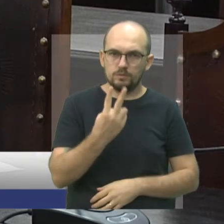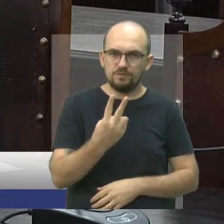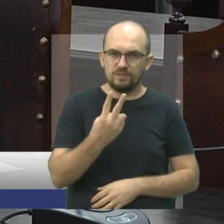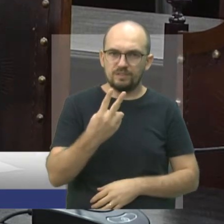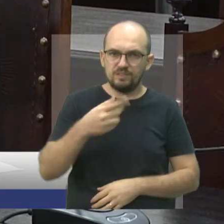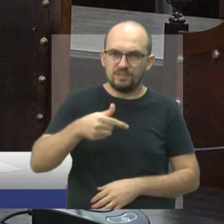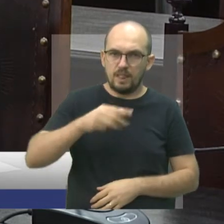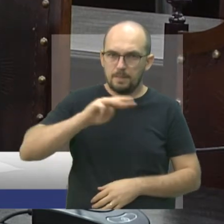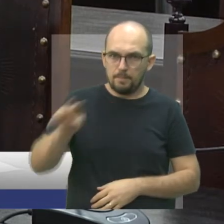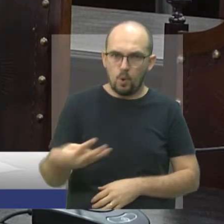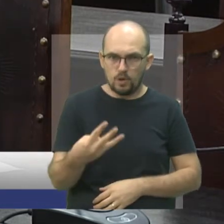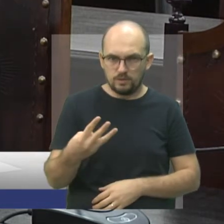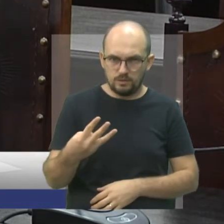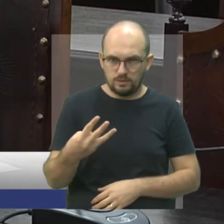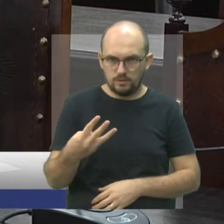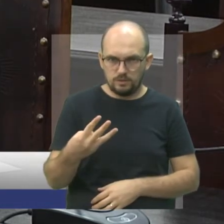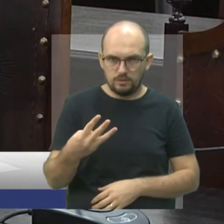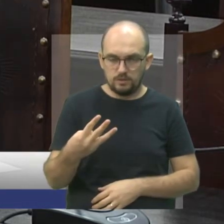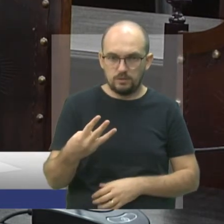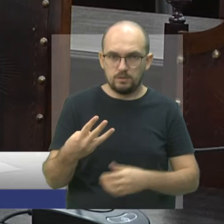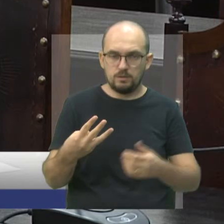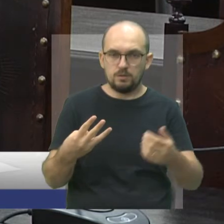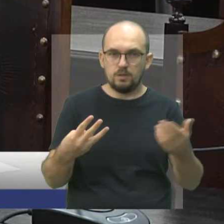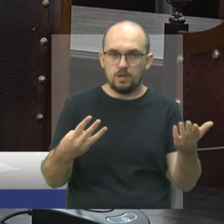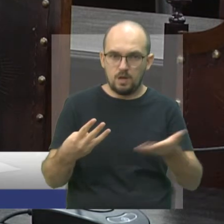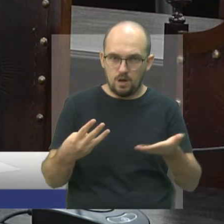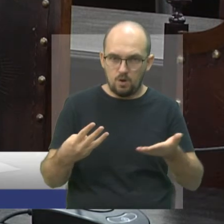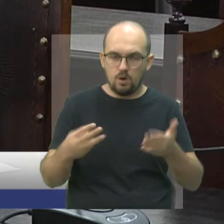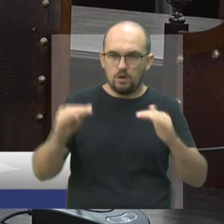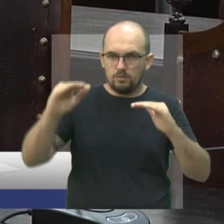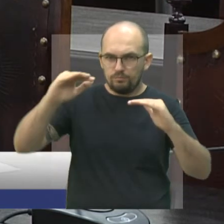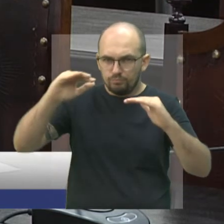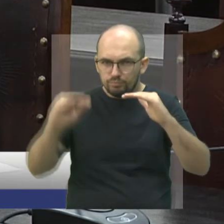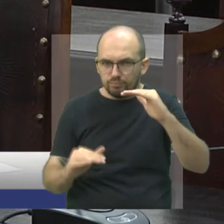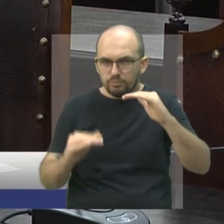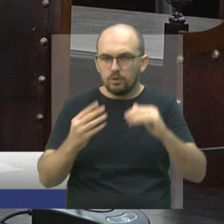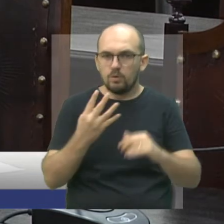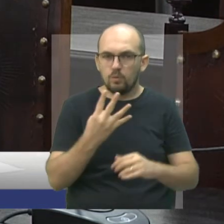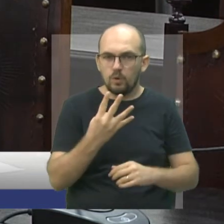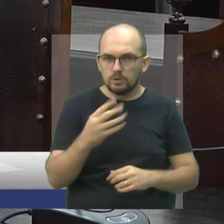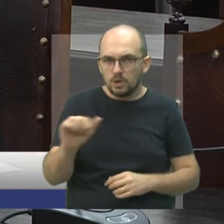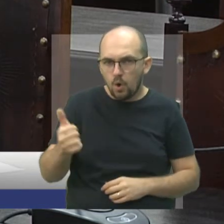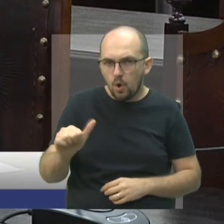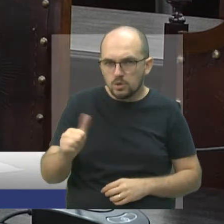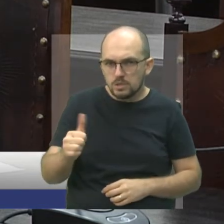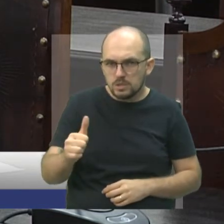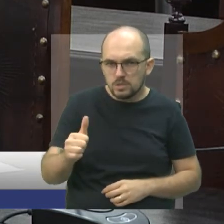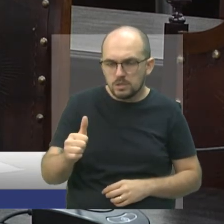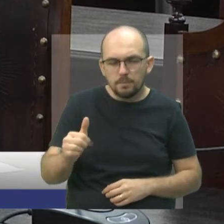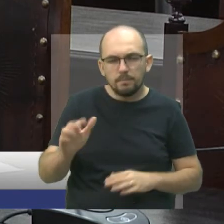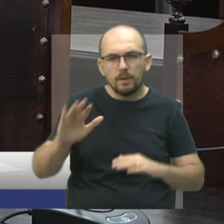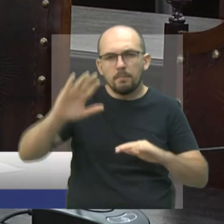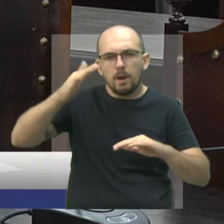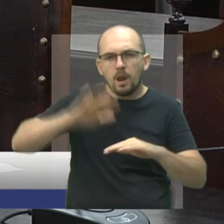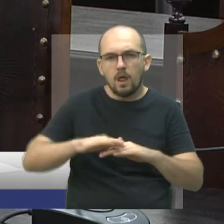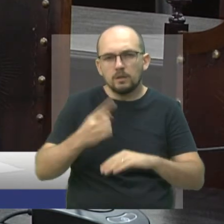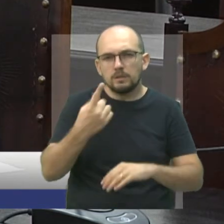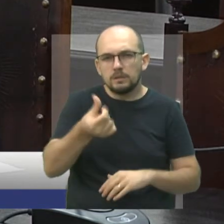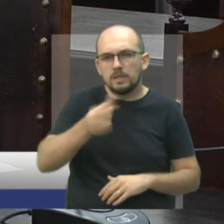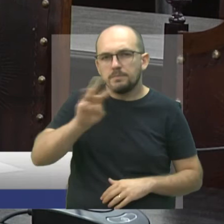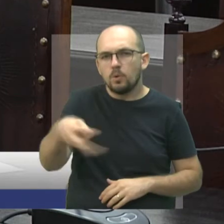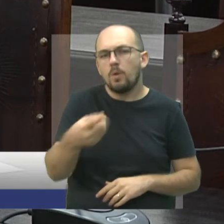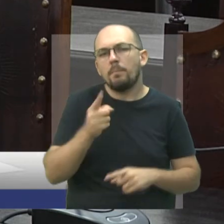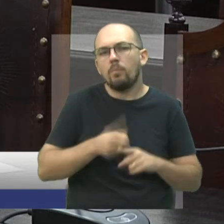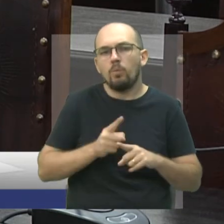Isso. E aí você está informando agora que é 411, uma queda de 16 milhões. A que deve essa diferença? Basicamente,